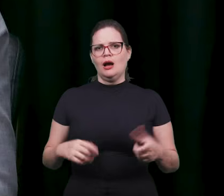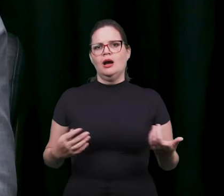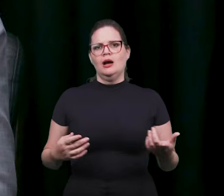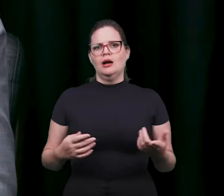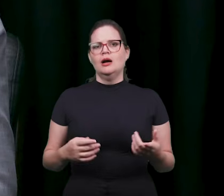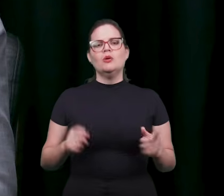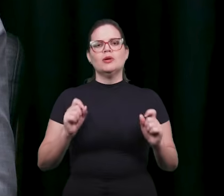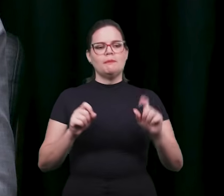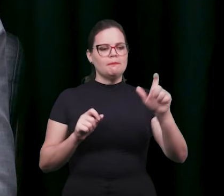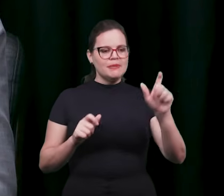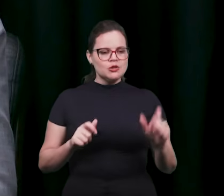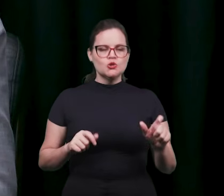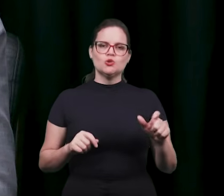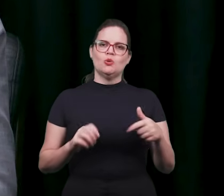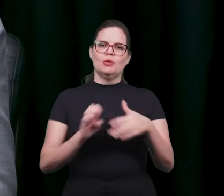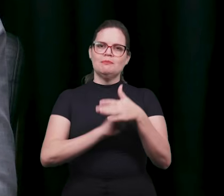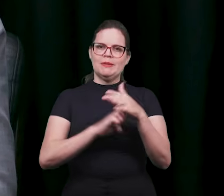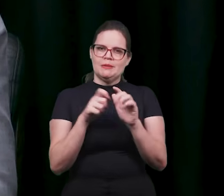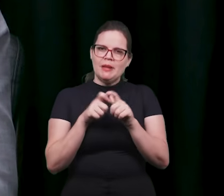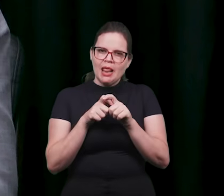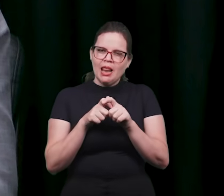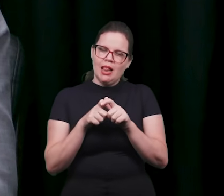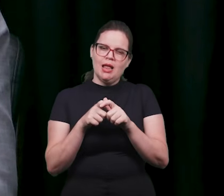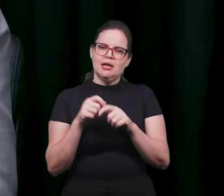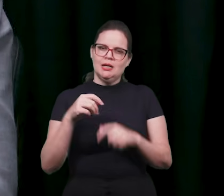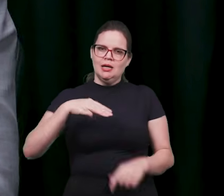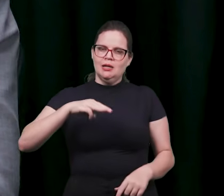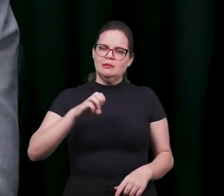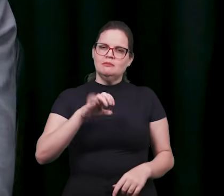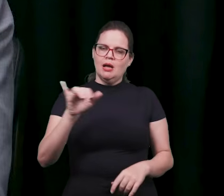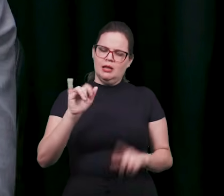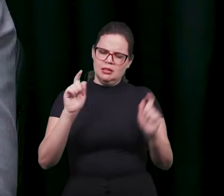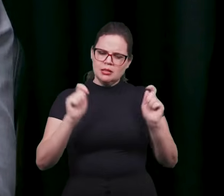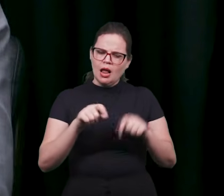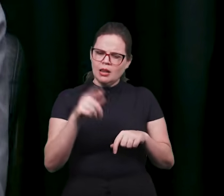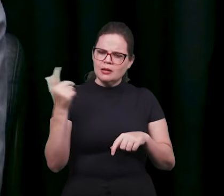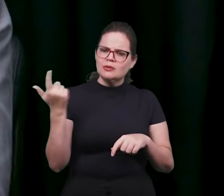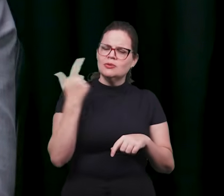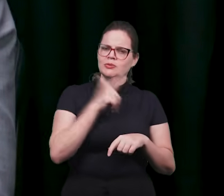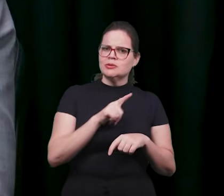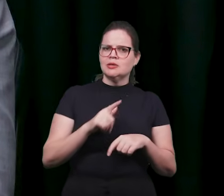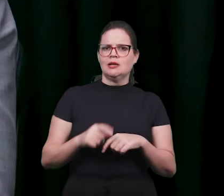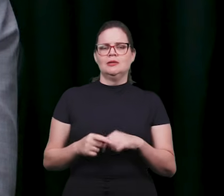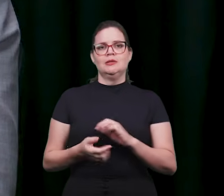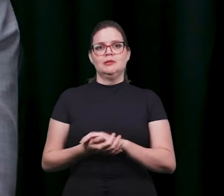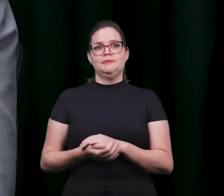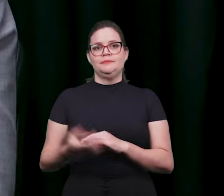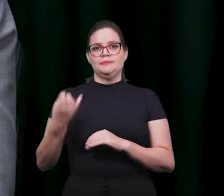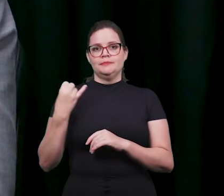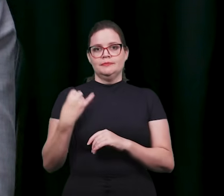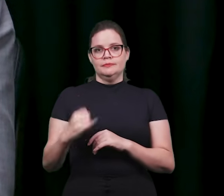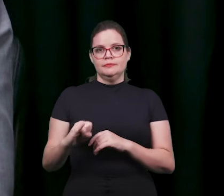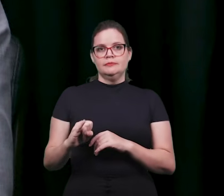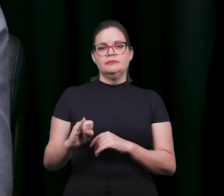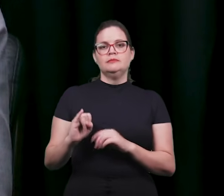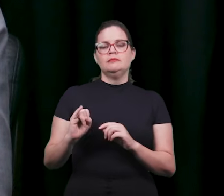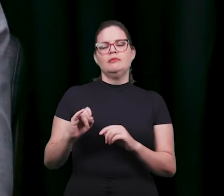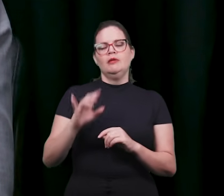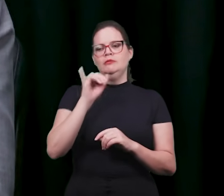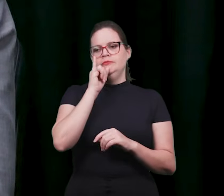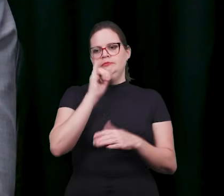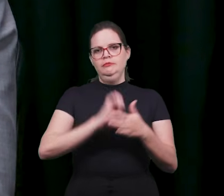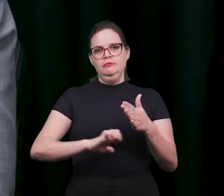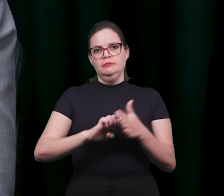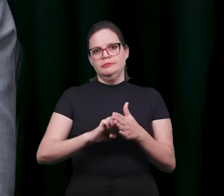perfeitamente ao microempreendedor individual. E, é claro, à medida que essa formalização for gerar mais renda para